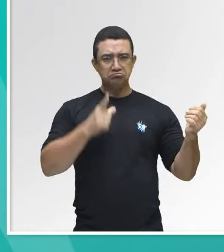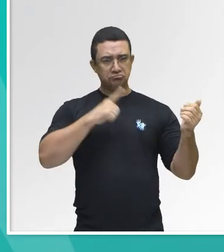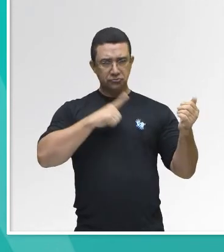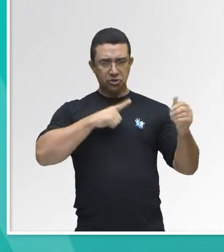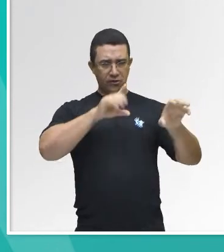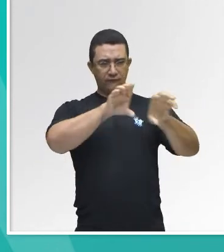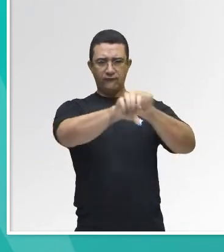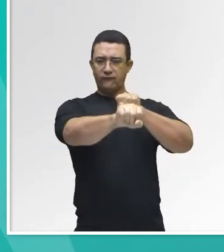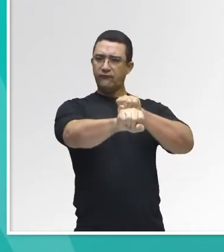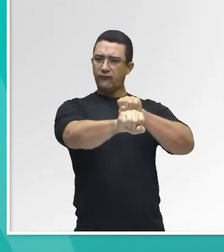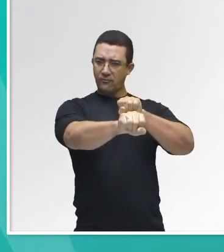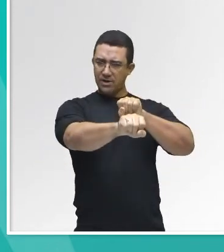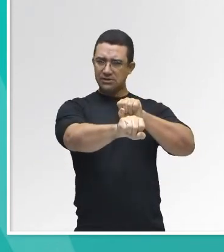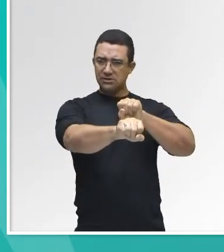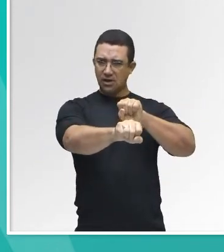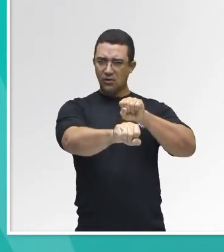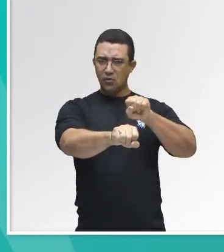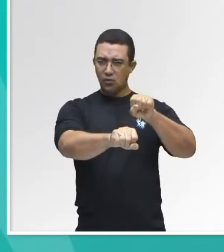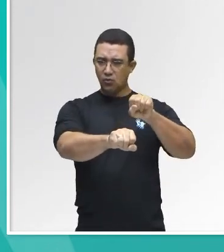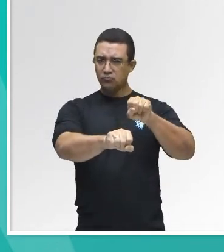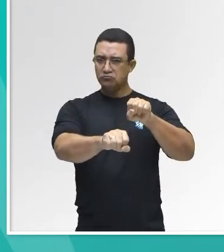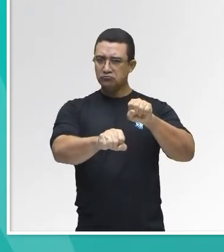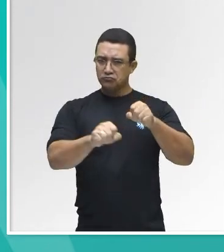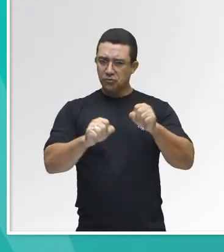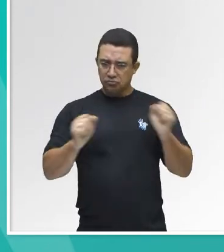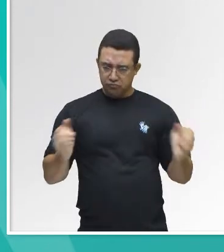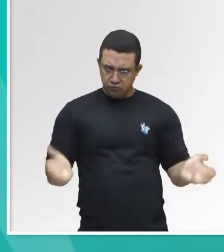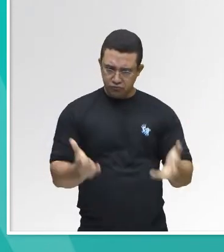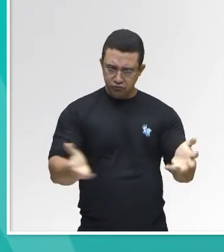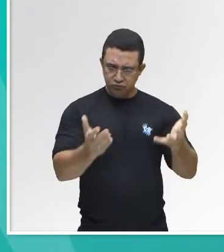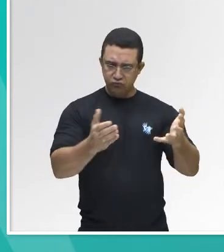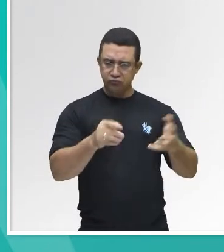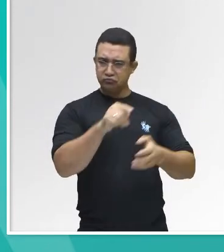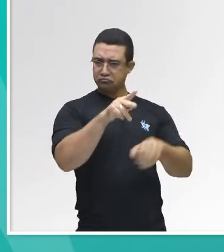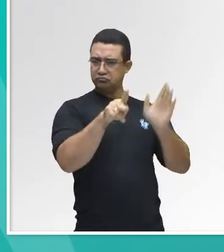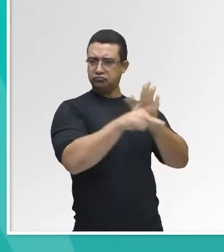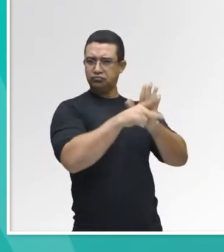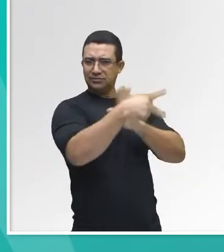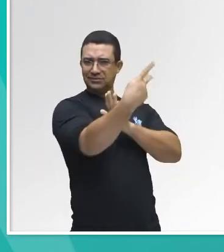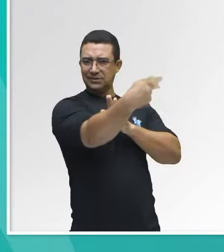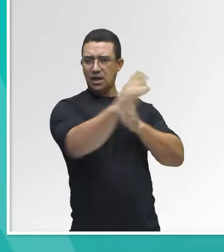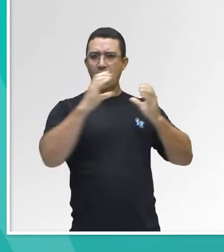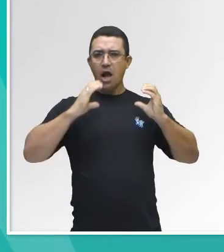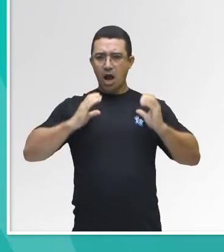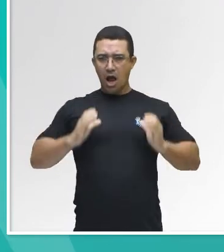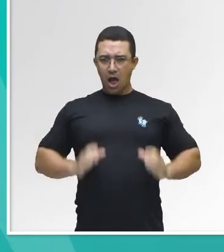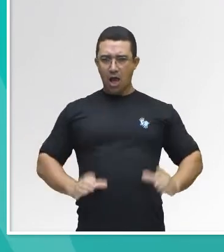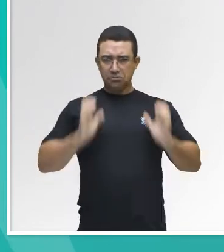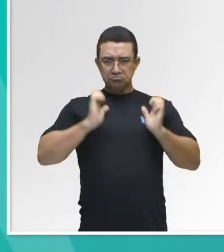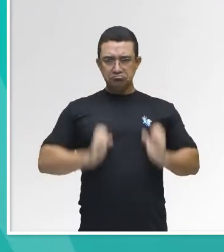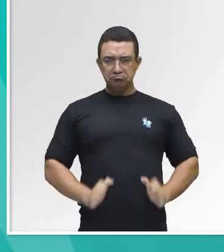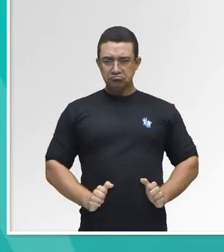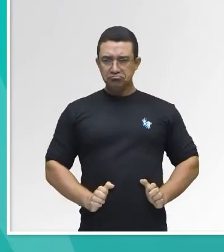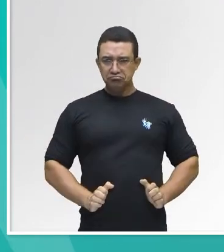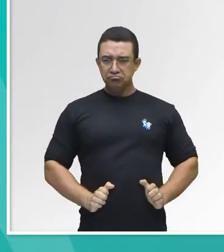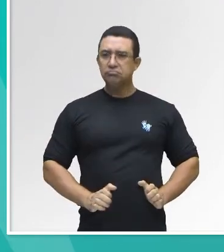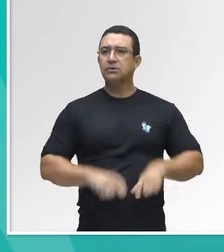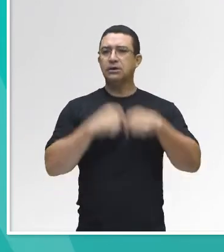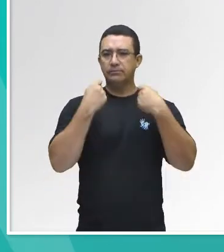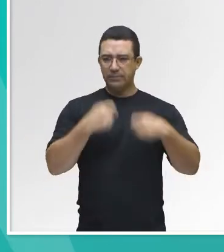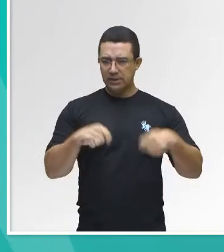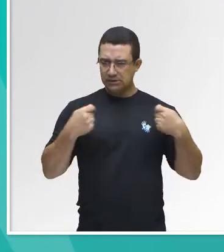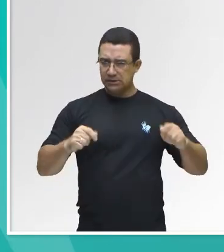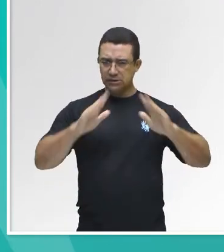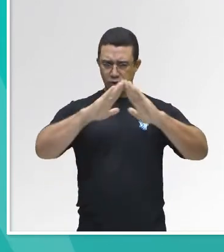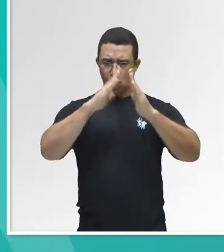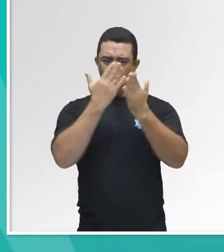formação que favorece a formação do caráter, né? Ele precisa ser aqui, ter uma idade escolar